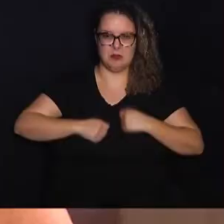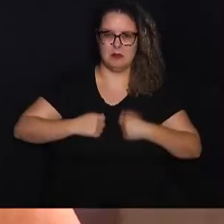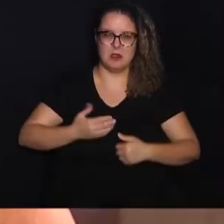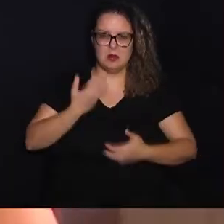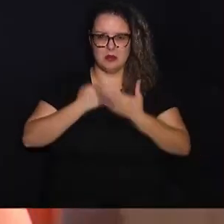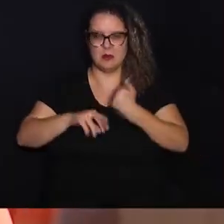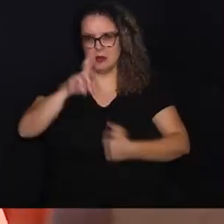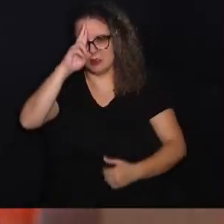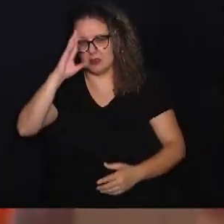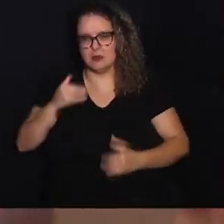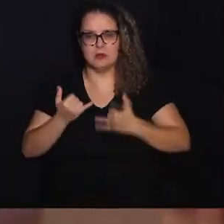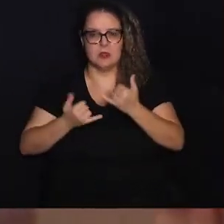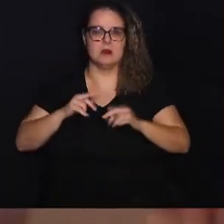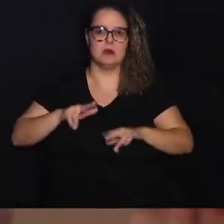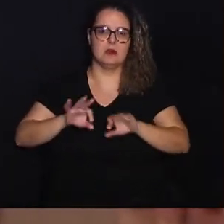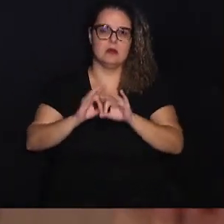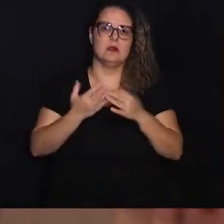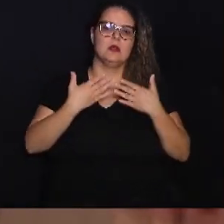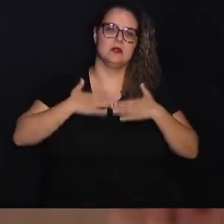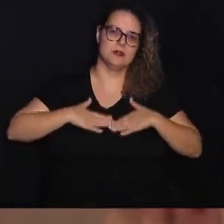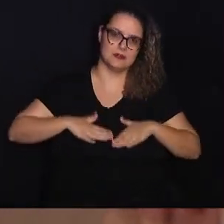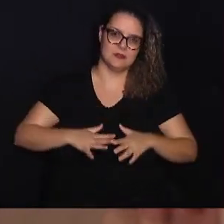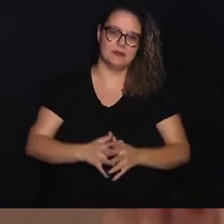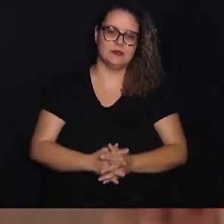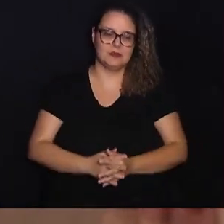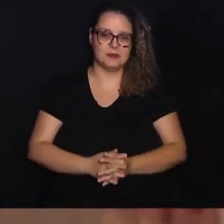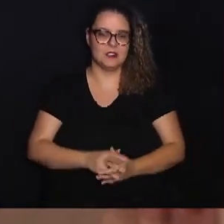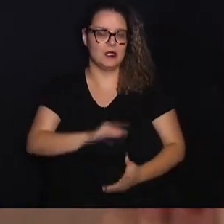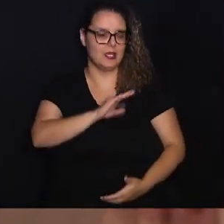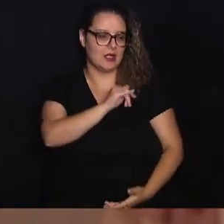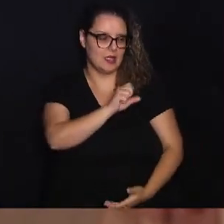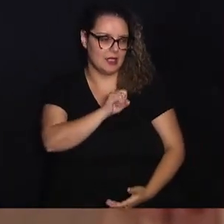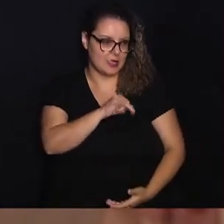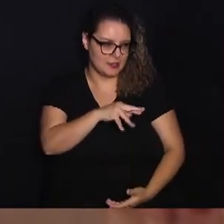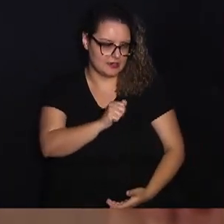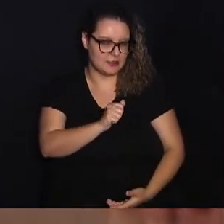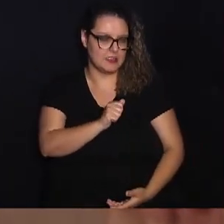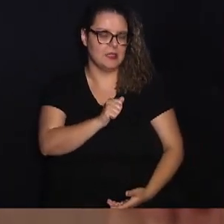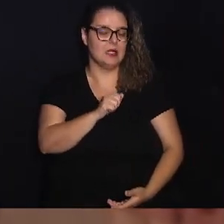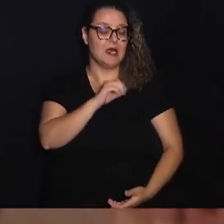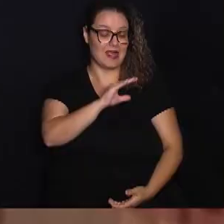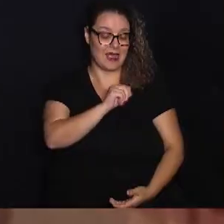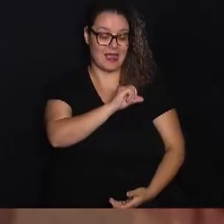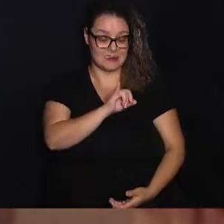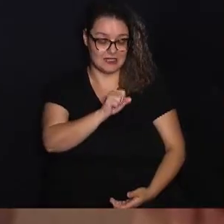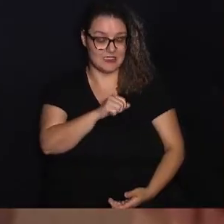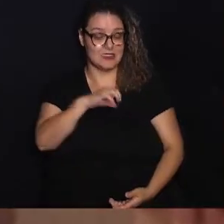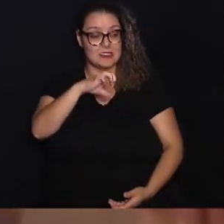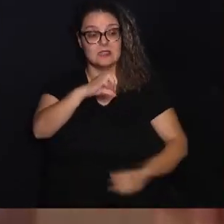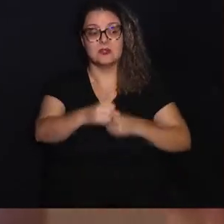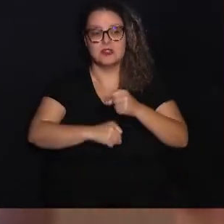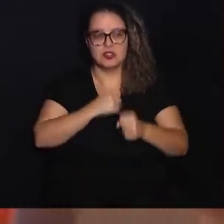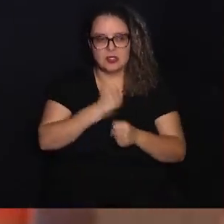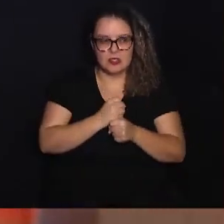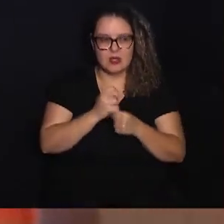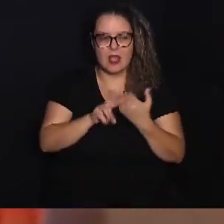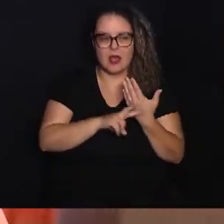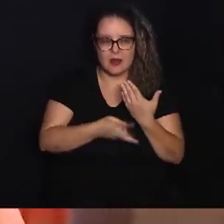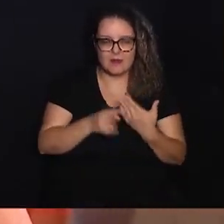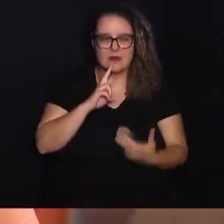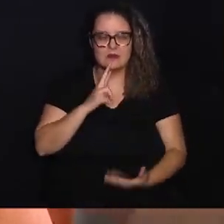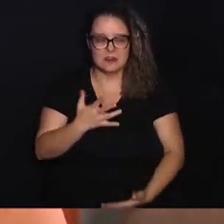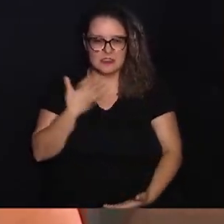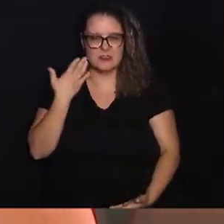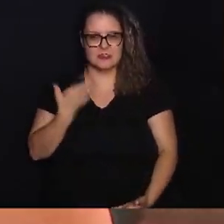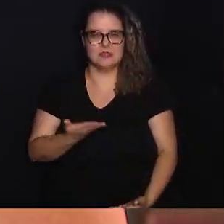família, brincar com a família e descansar. E Cássia, nesses 9 anos, você já consegue ver o fruto disso, a resposta